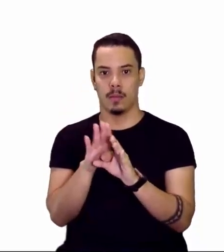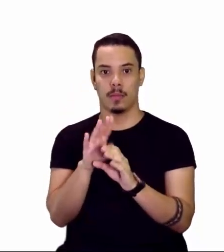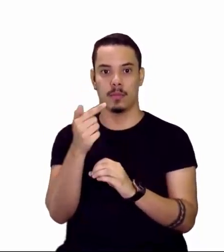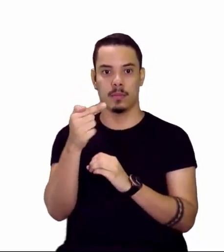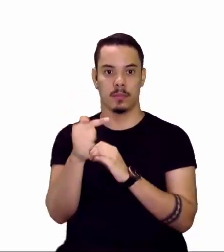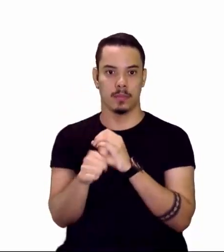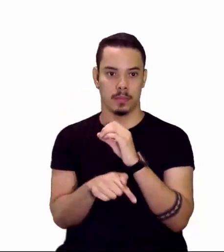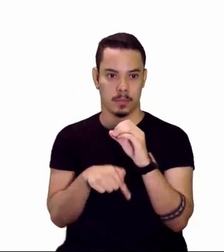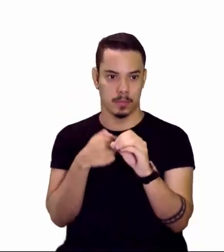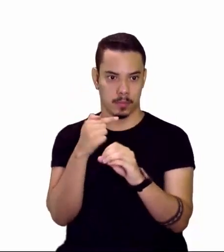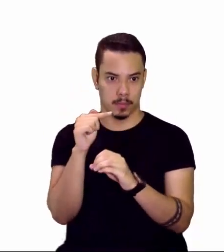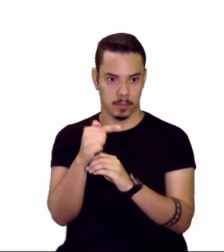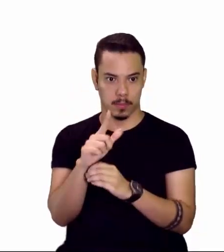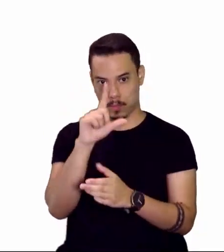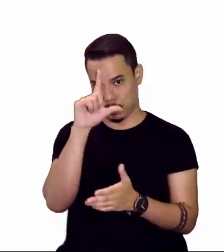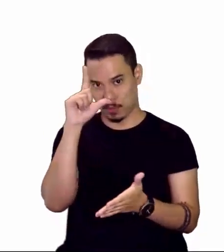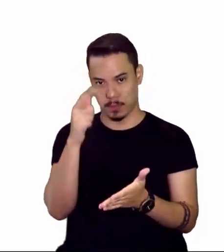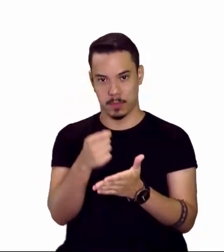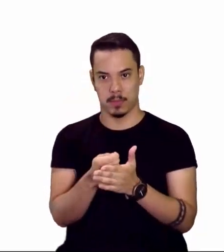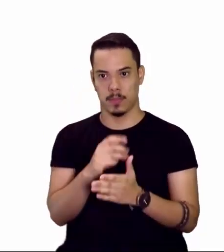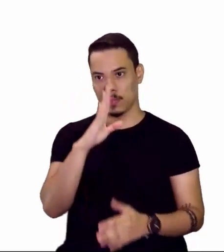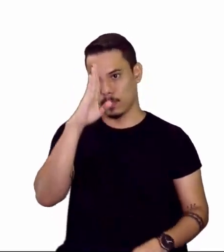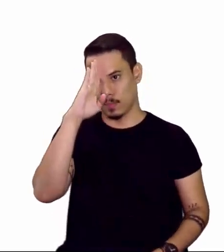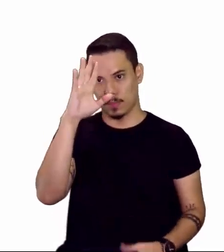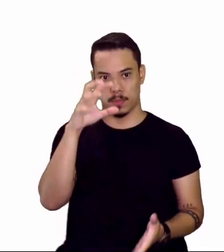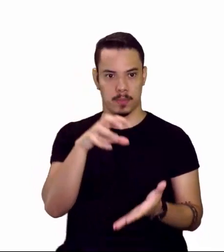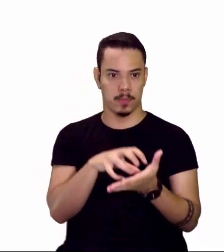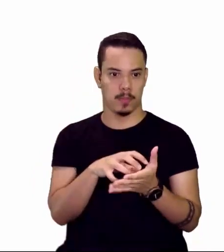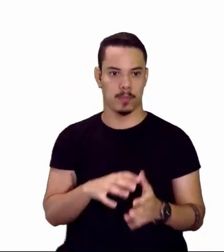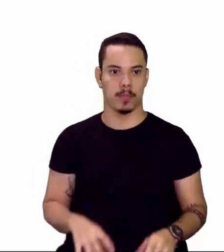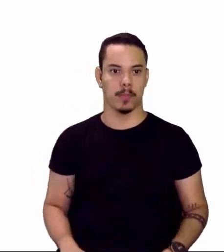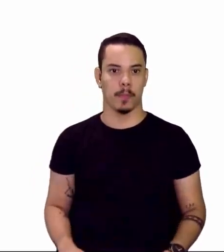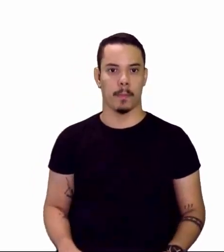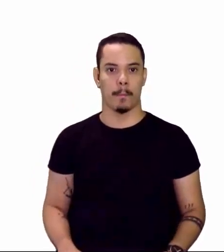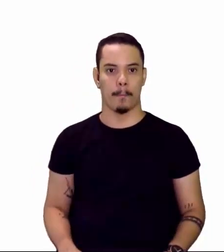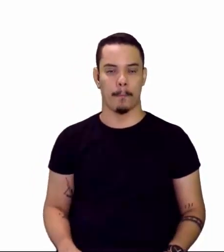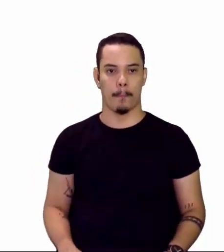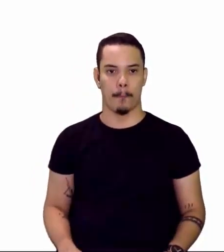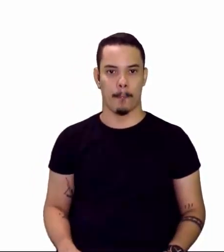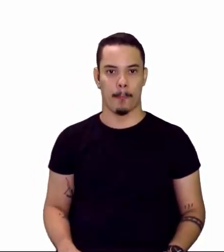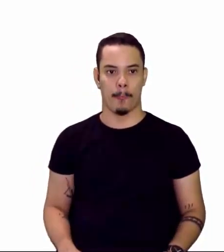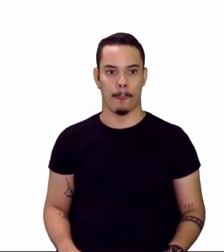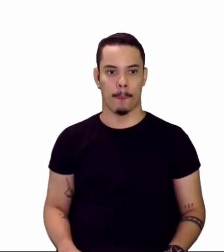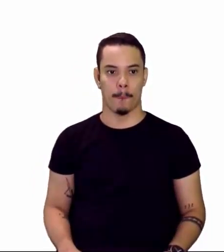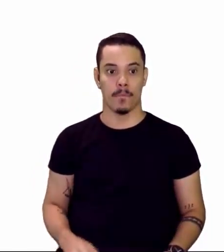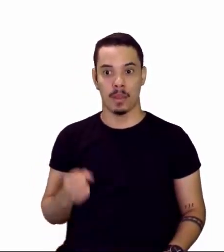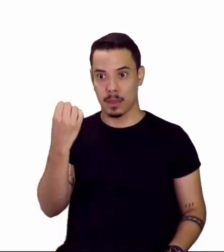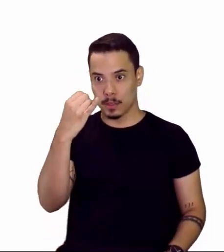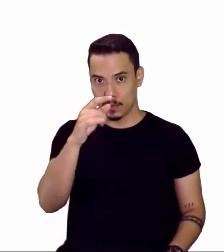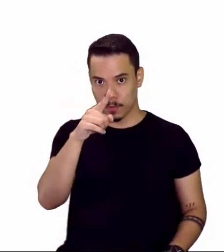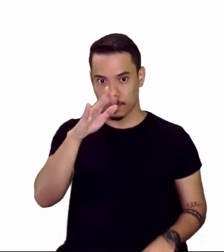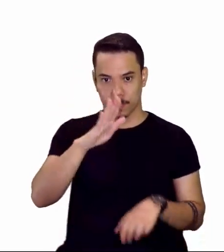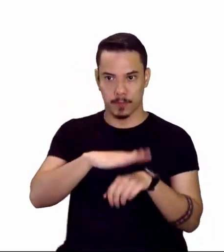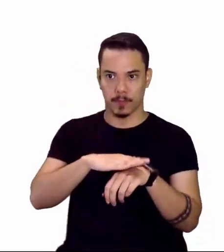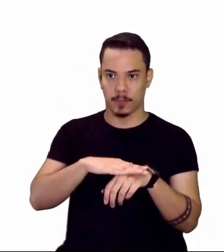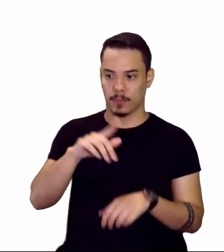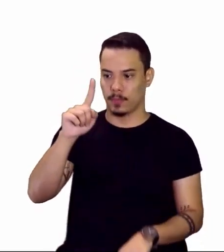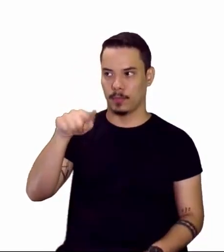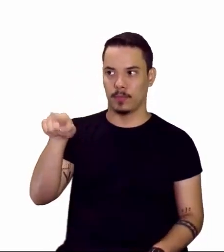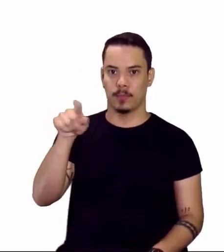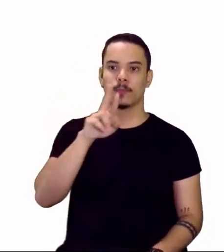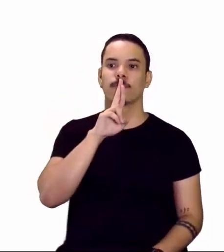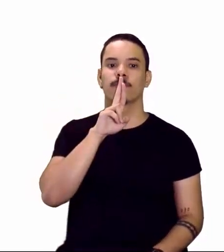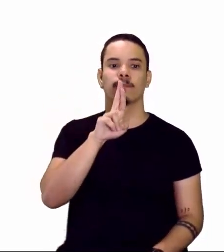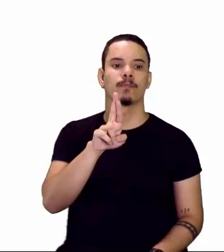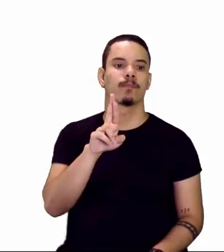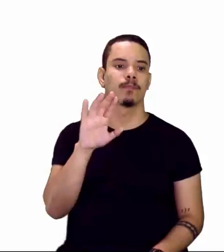que estão ligados a um determinado elemento central. Agora, se você assinalou que a resposta é